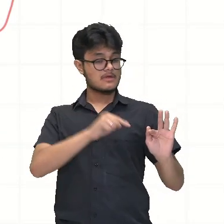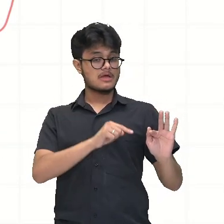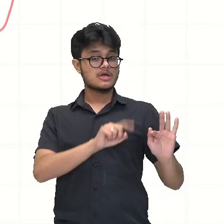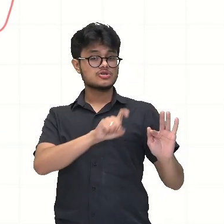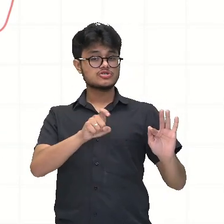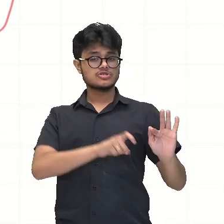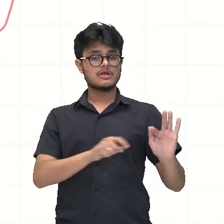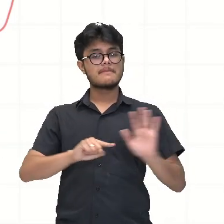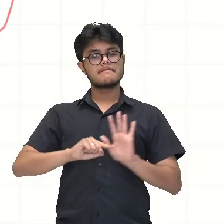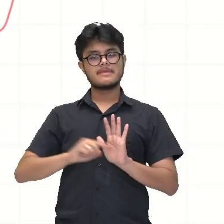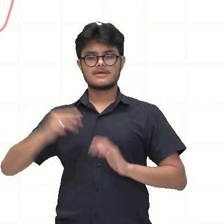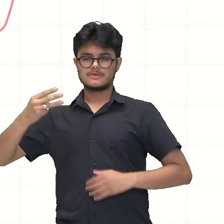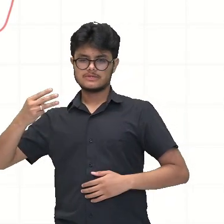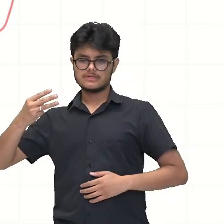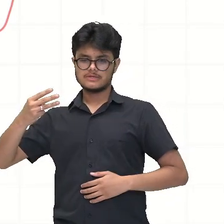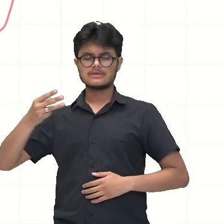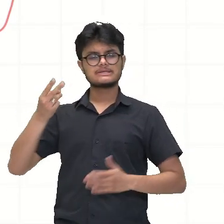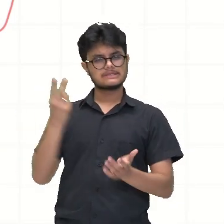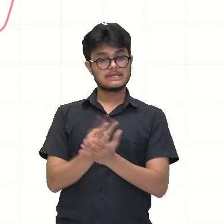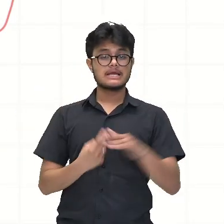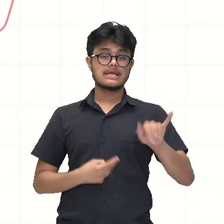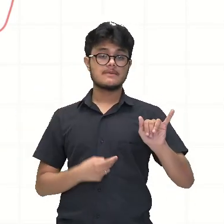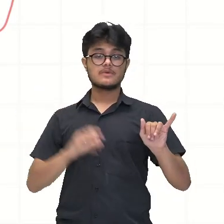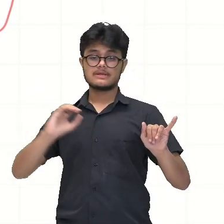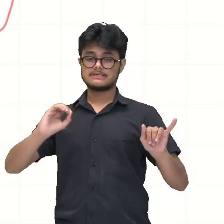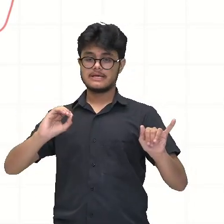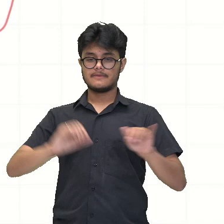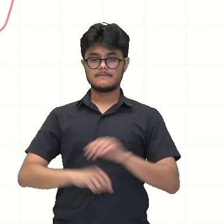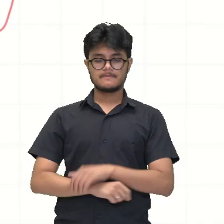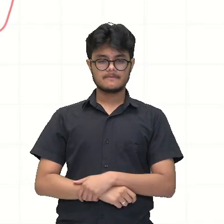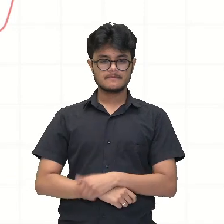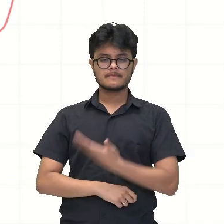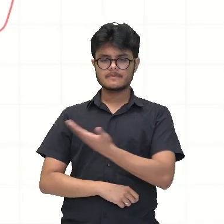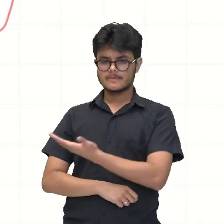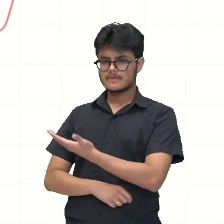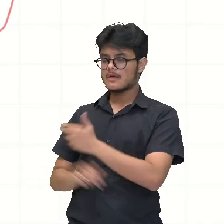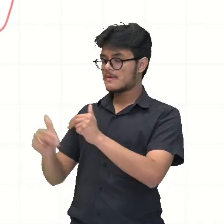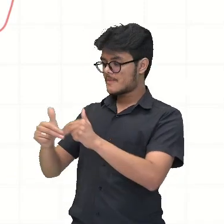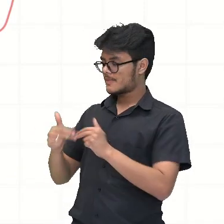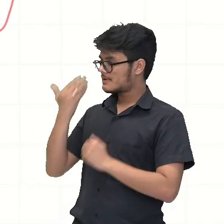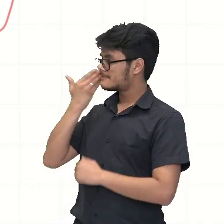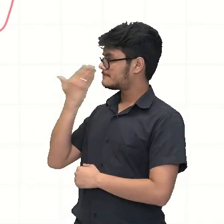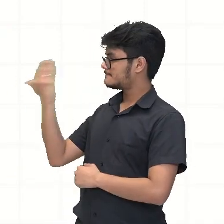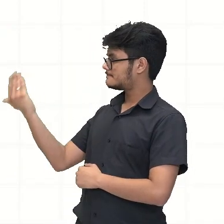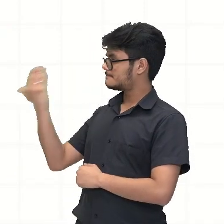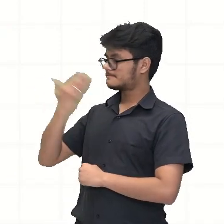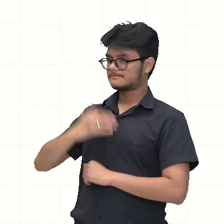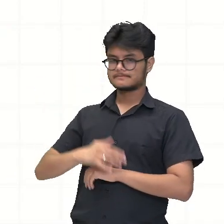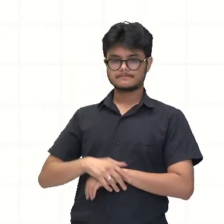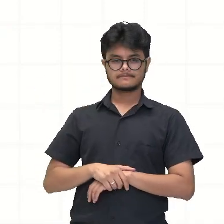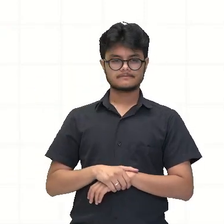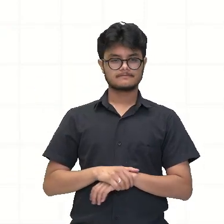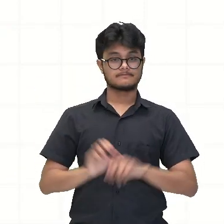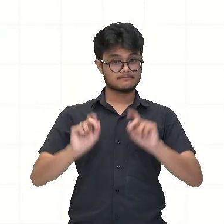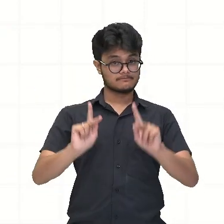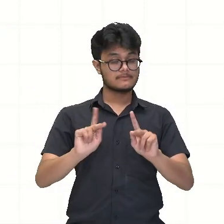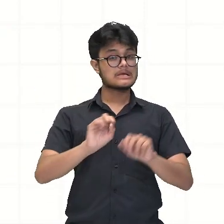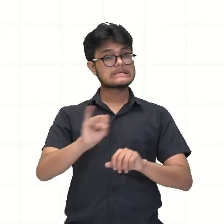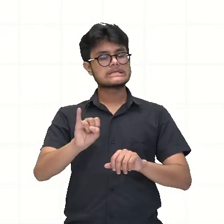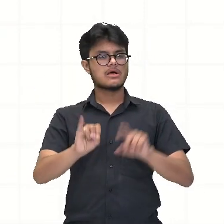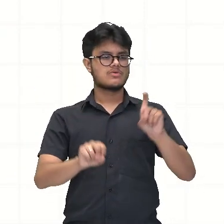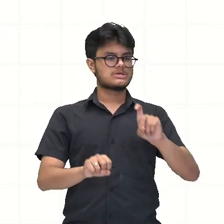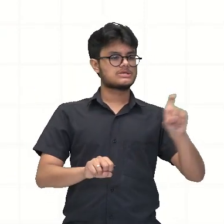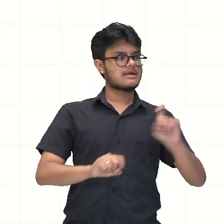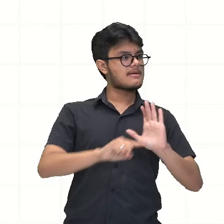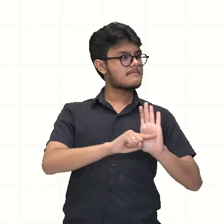é menos 3, o meu y é 0. Lembram que a gente viu lá que era raiz? Quando o x... Aqui, ó, quando o x é